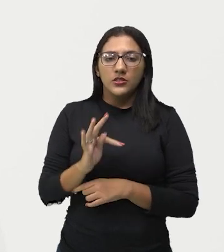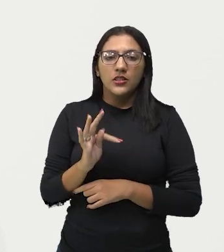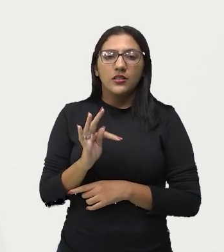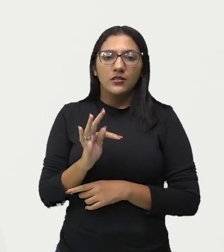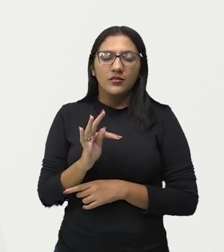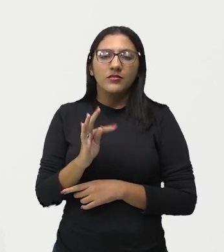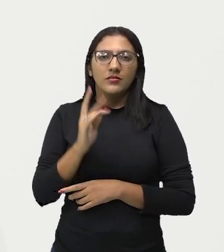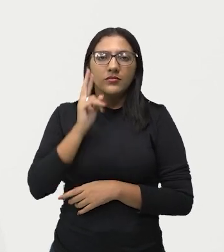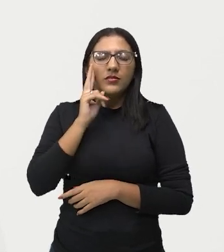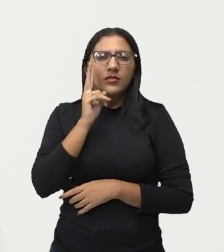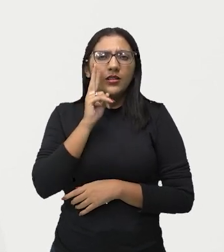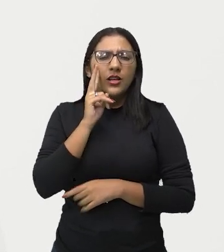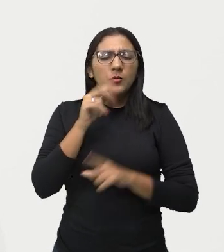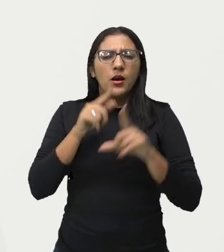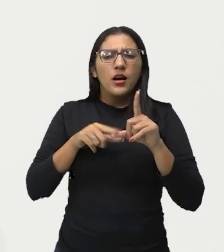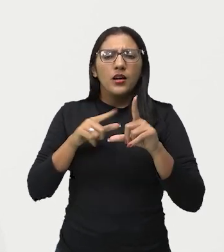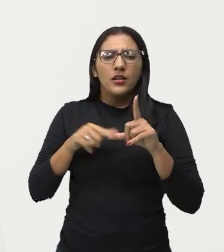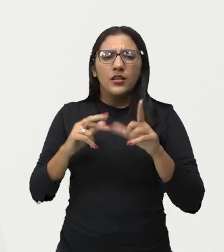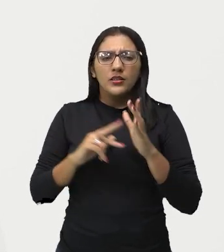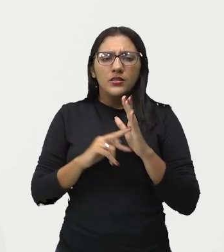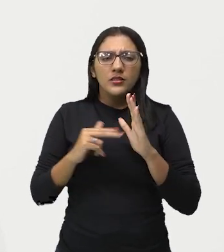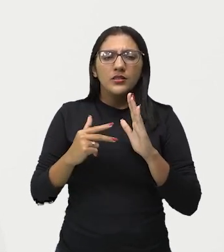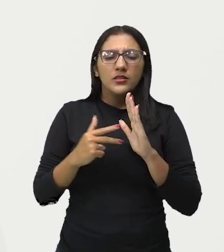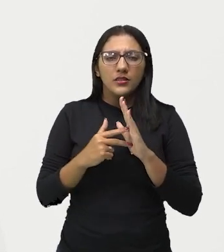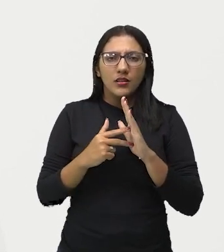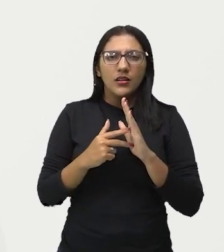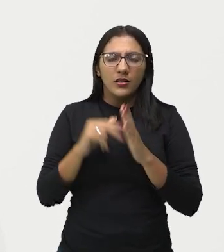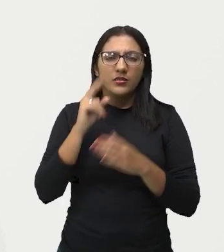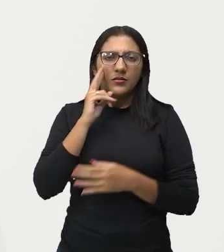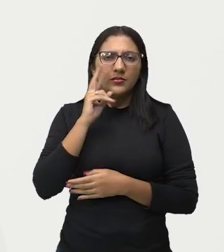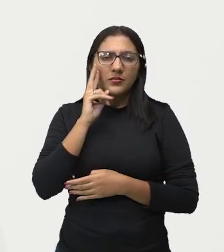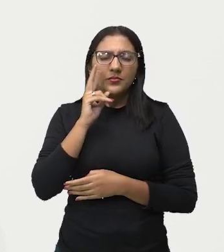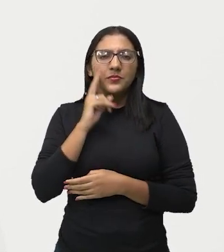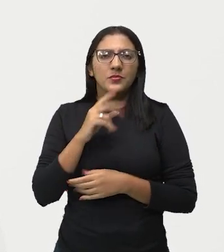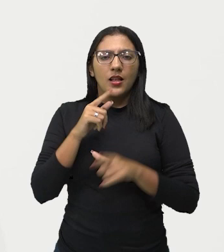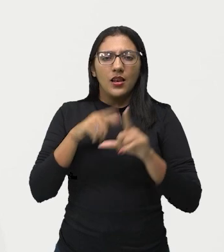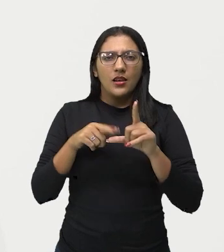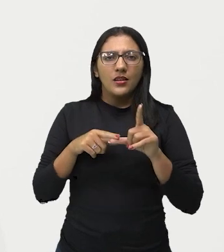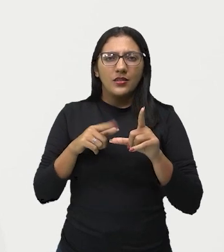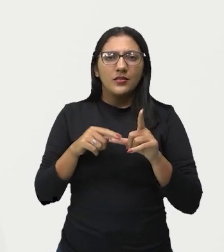capital, C, taxa I, T de tempo, tá legal?